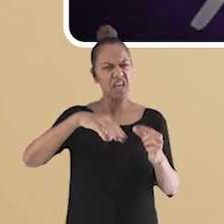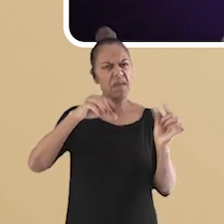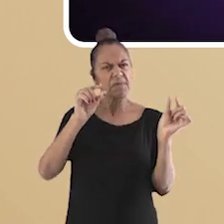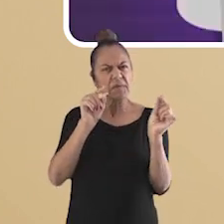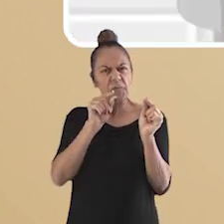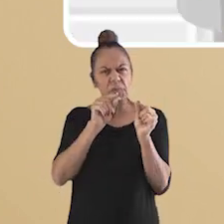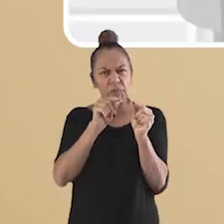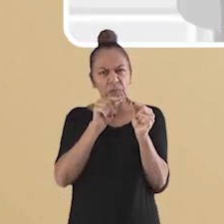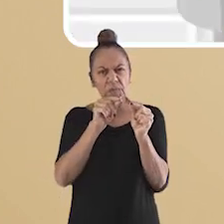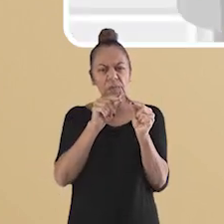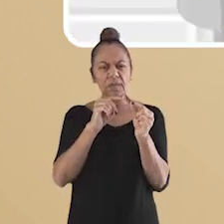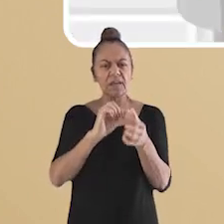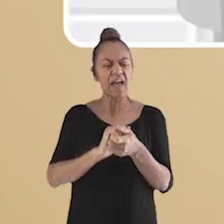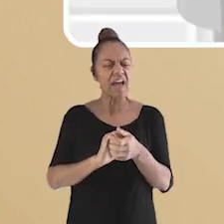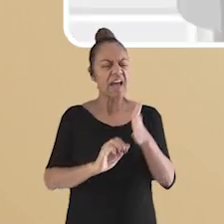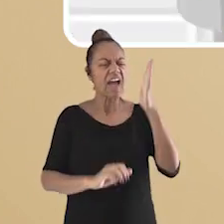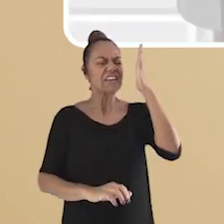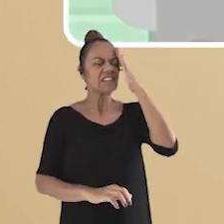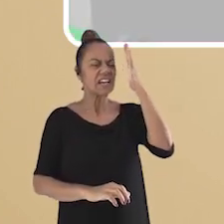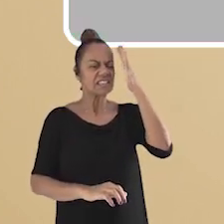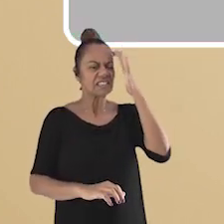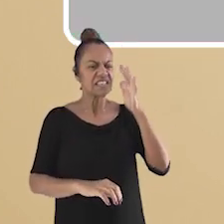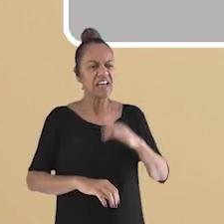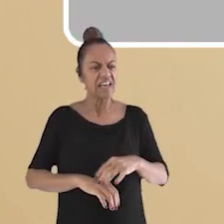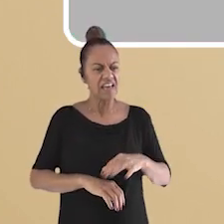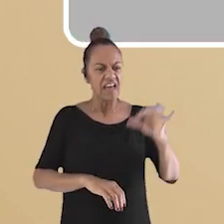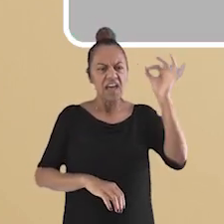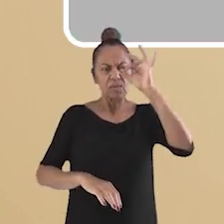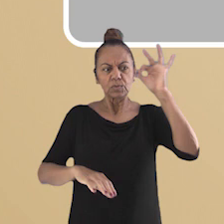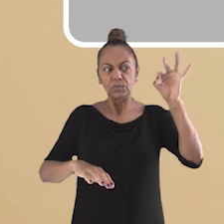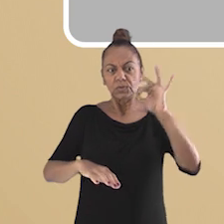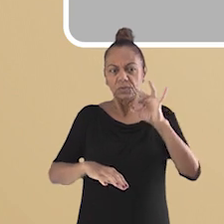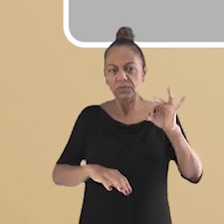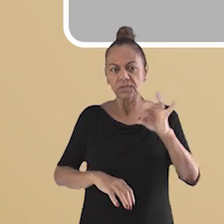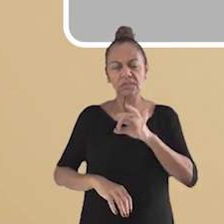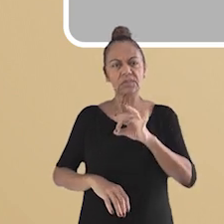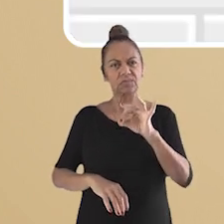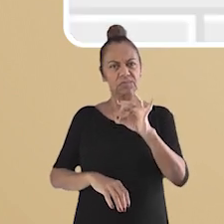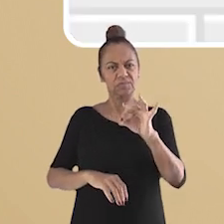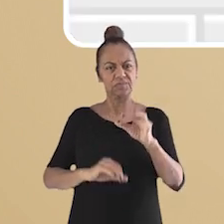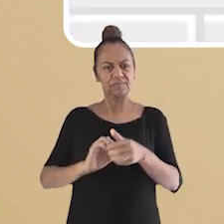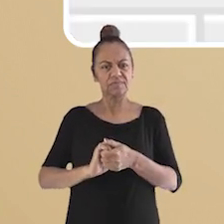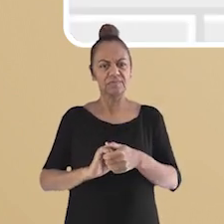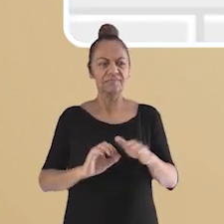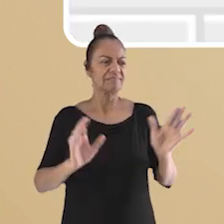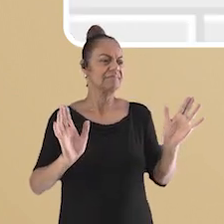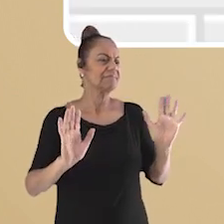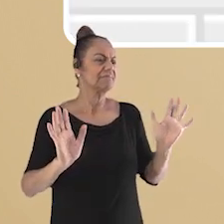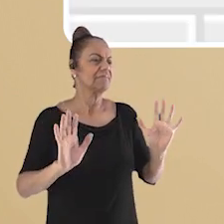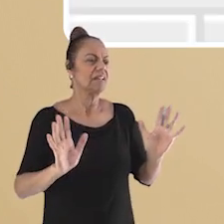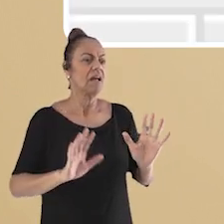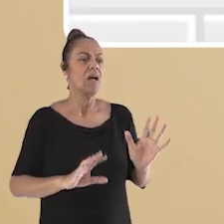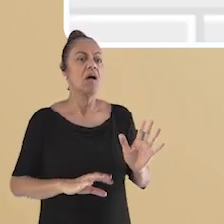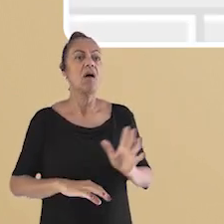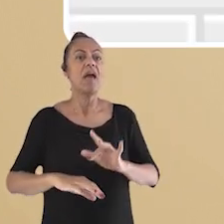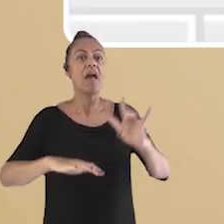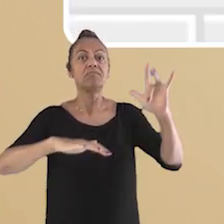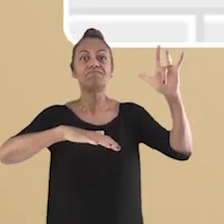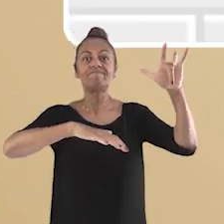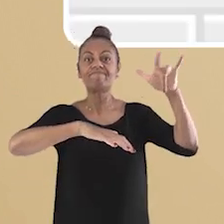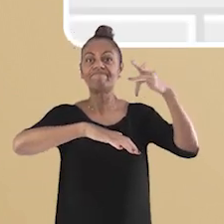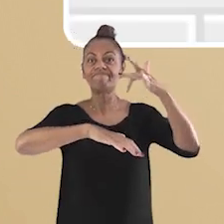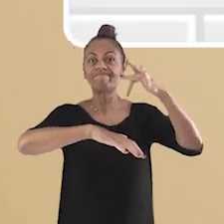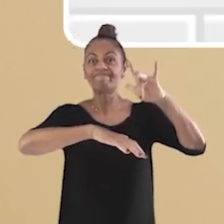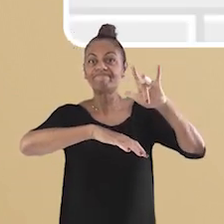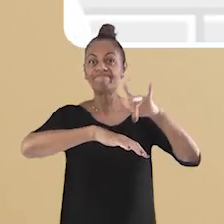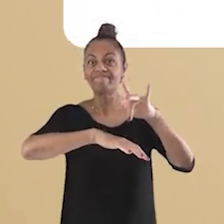É um bicho bem pequenino. Já sei! É um ET mosquito? Não, lógico que não. É